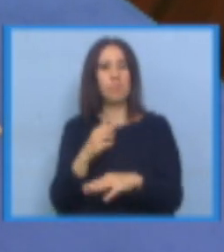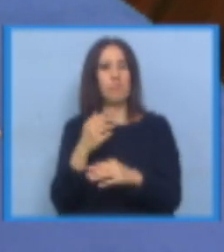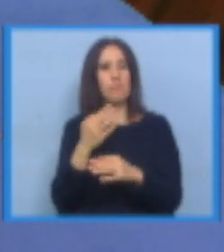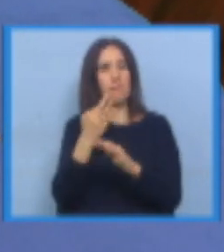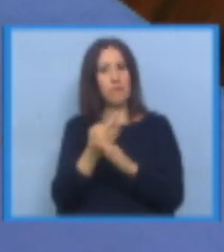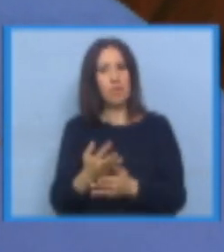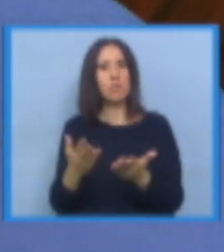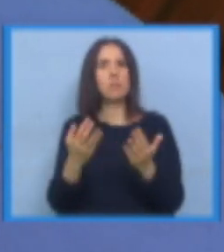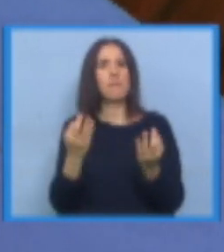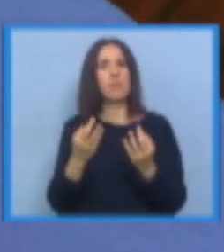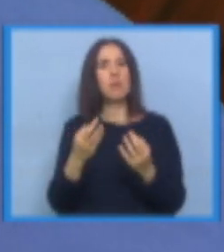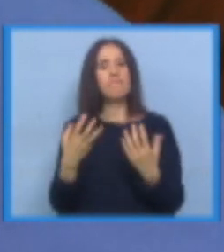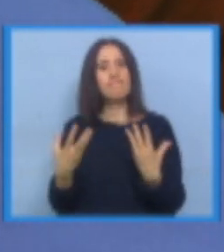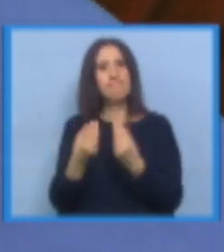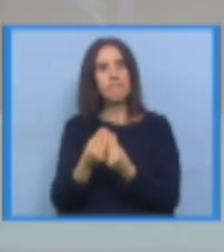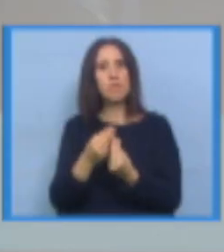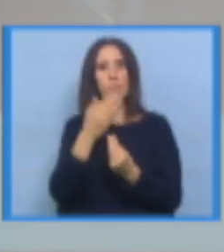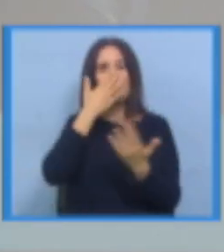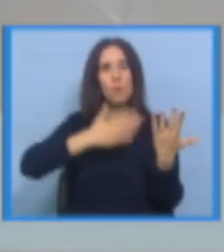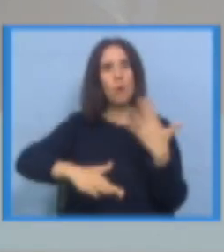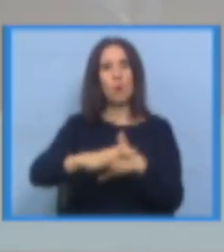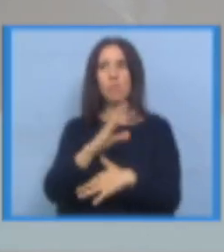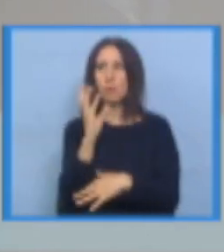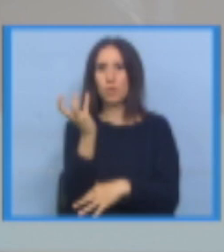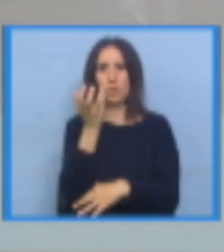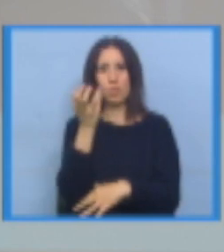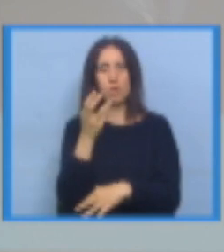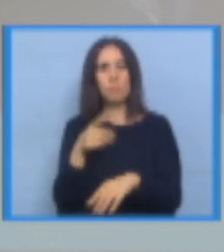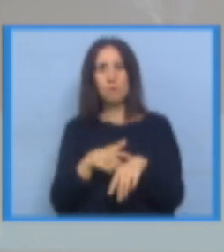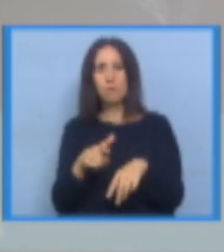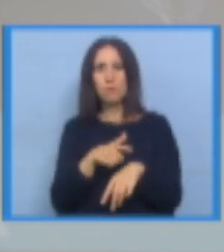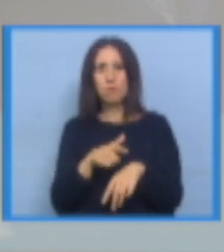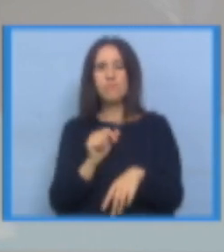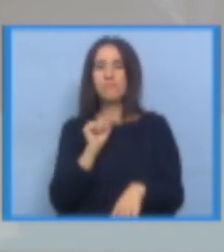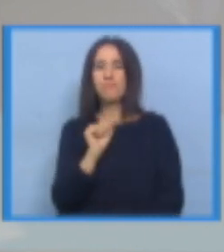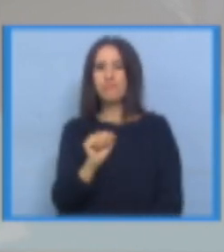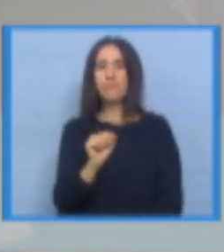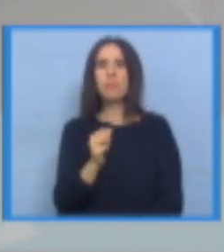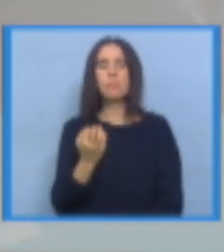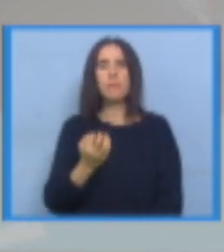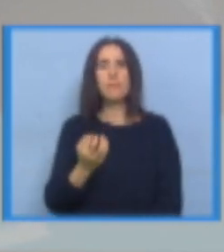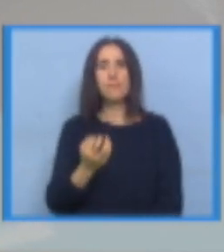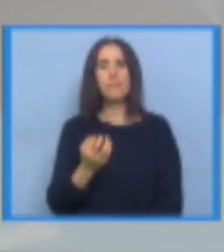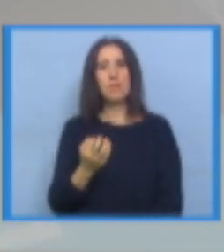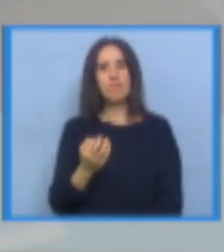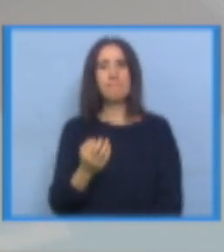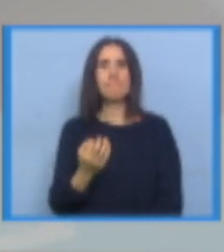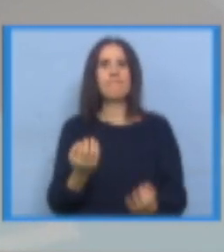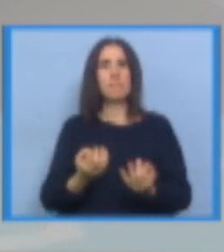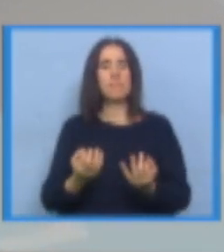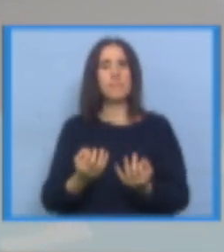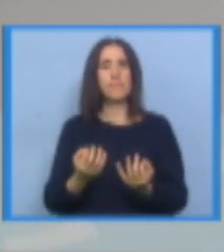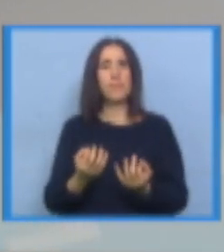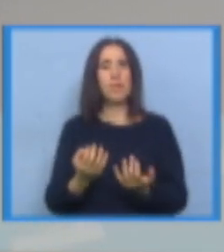é um momento também de congregar povos e culturas, é um momento também de desvendar, digamos